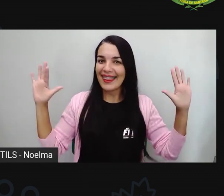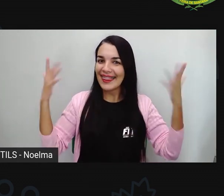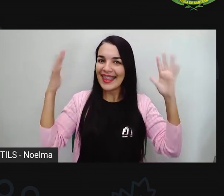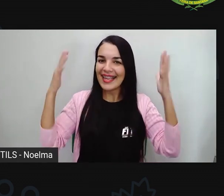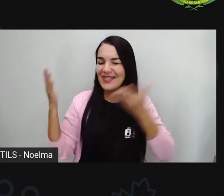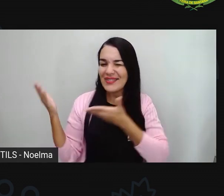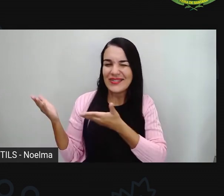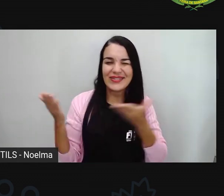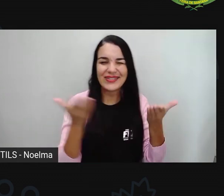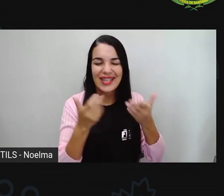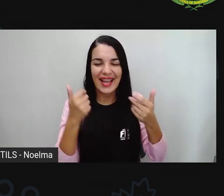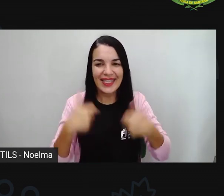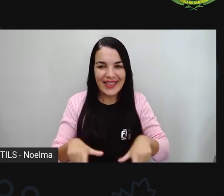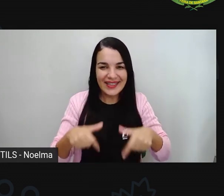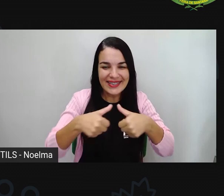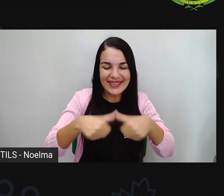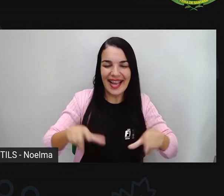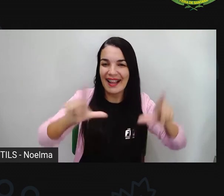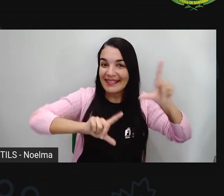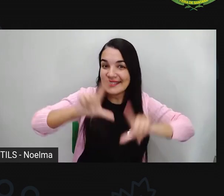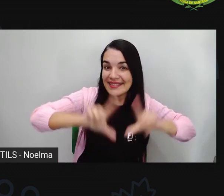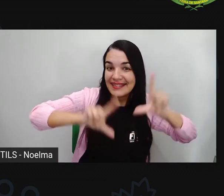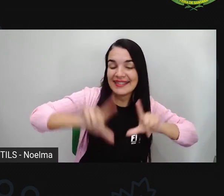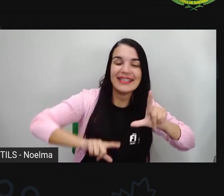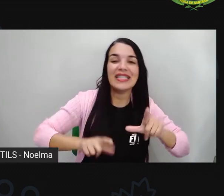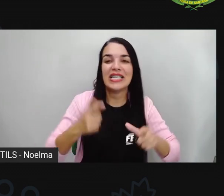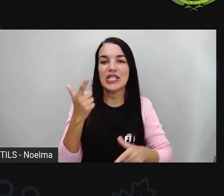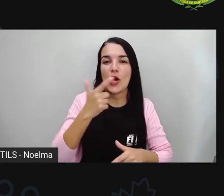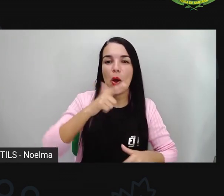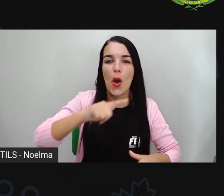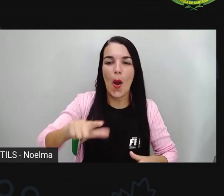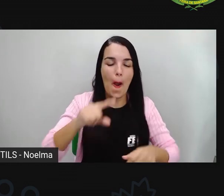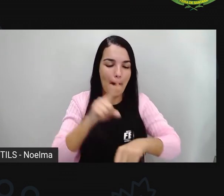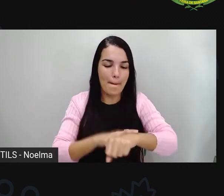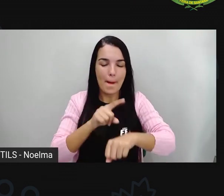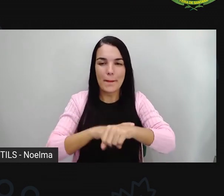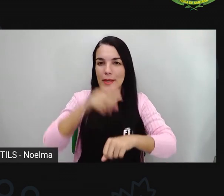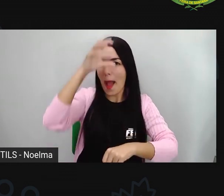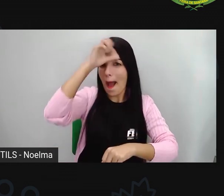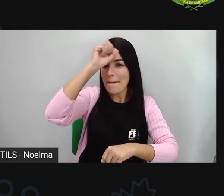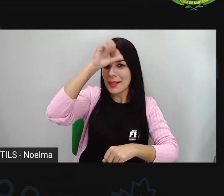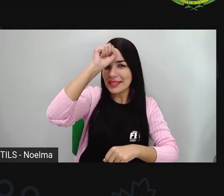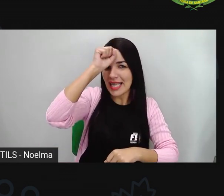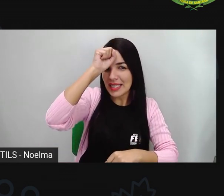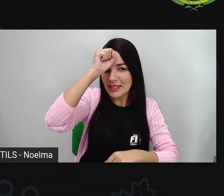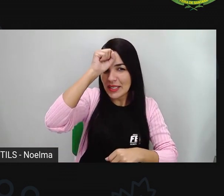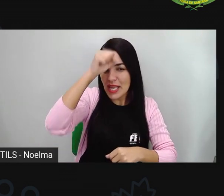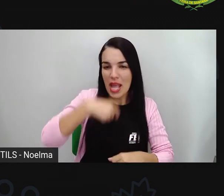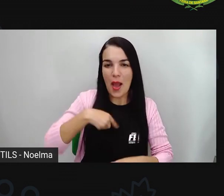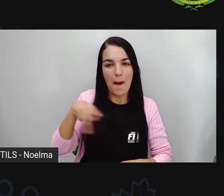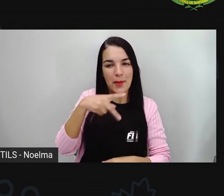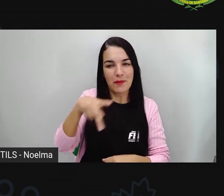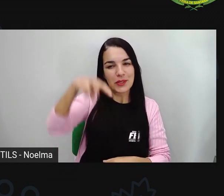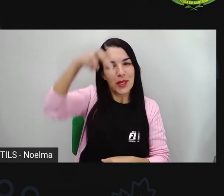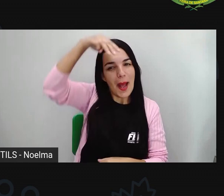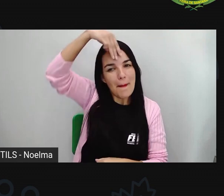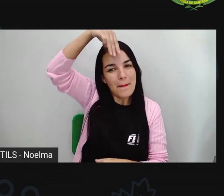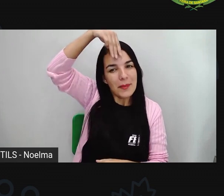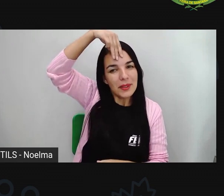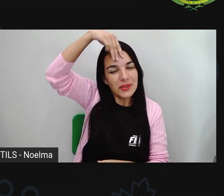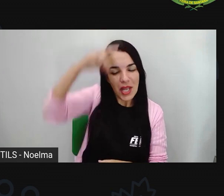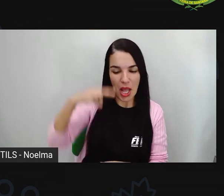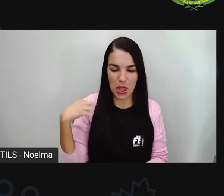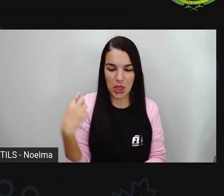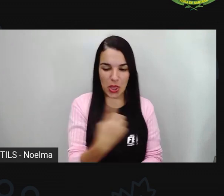gente recebe vocês aqui no nosso canal para mais um momento de muito aprendizado. Eu sou a professora Mirth e